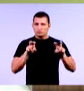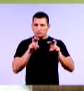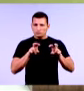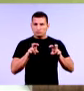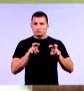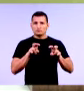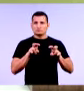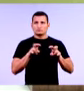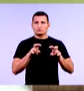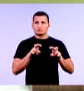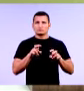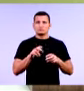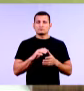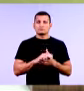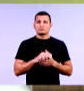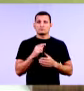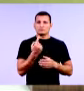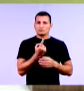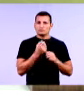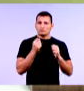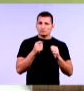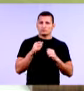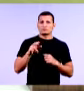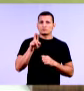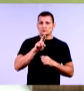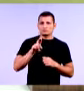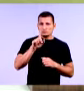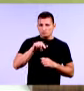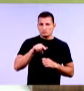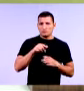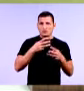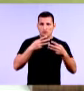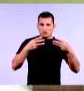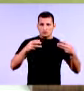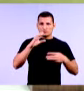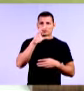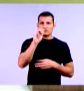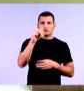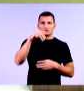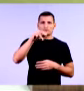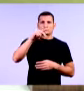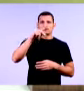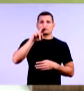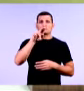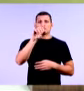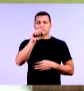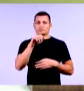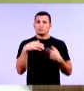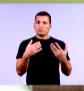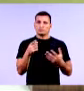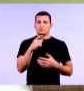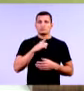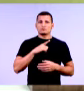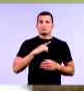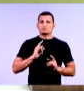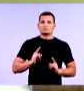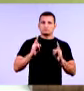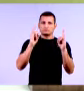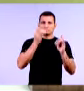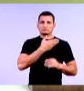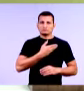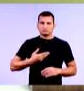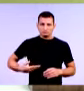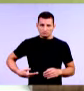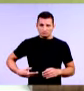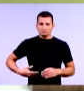utilizar, nós podemos utilizar exatamente uma rede de campus, né? Ou seja, quando você tem esses prédios do governo, vamos supor, os prédios do governo,